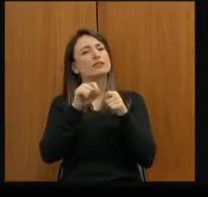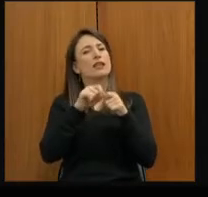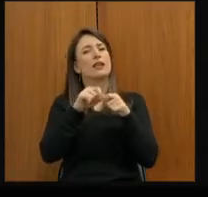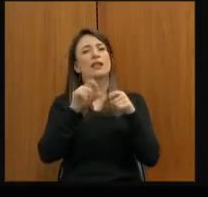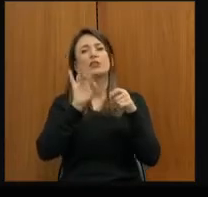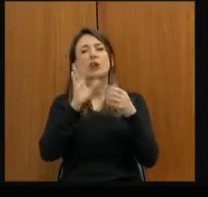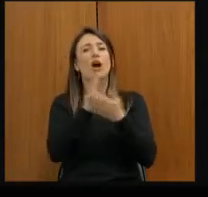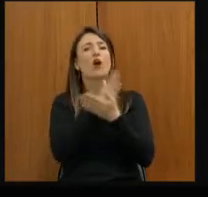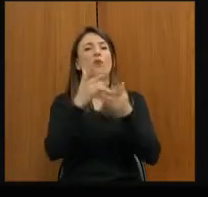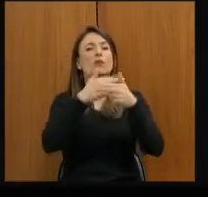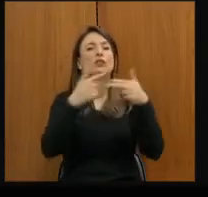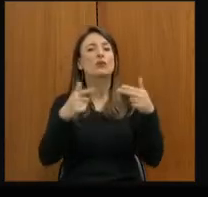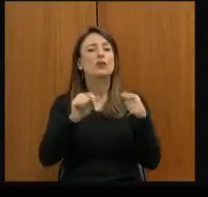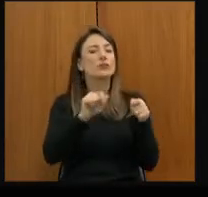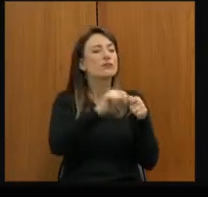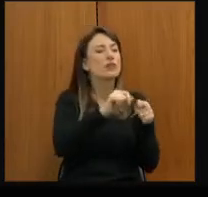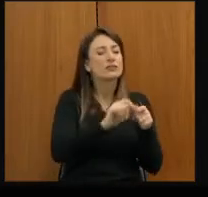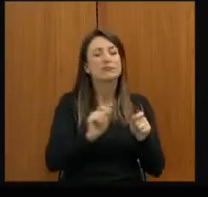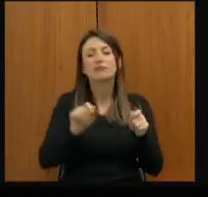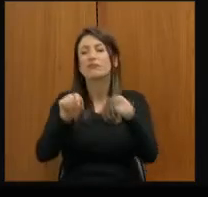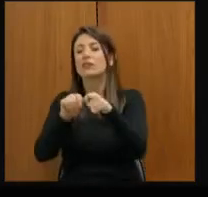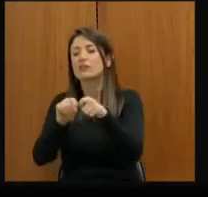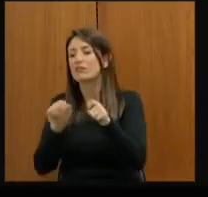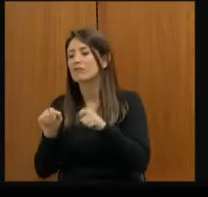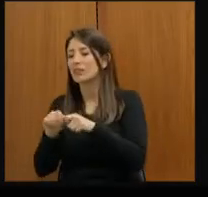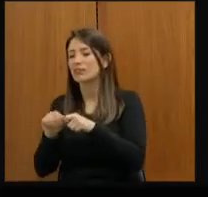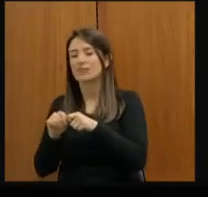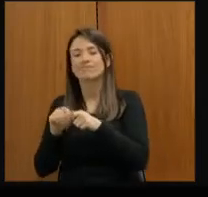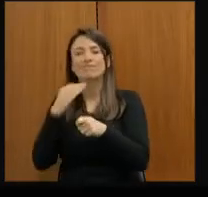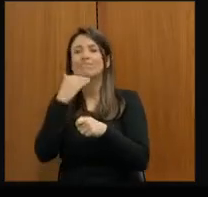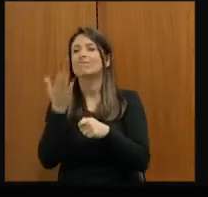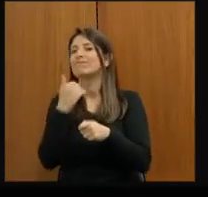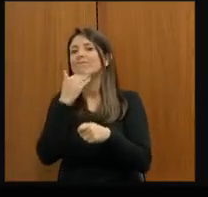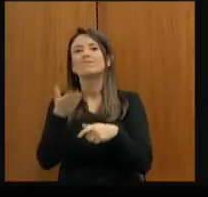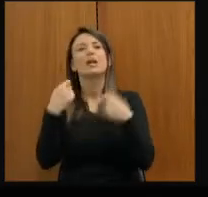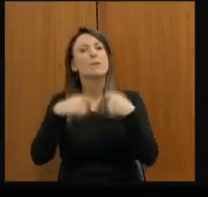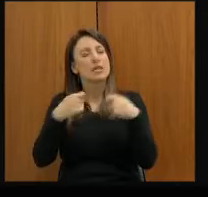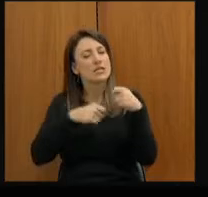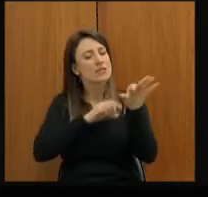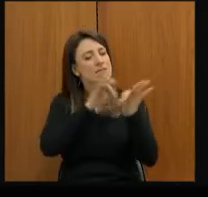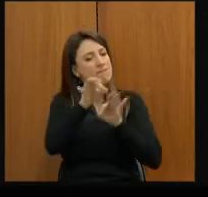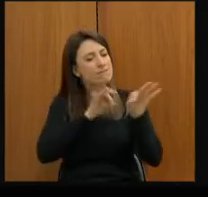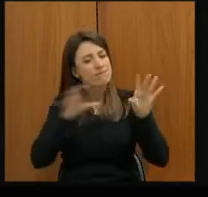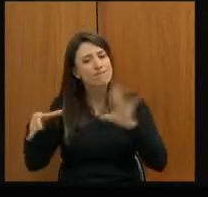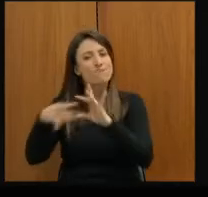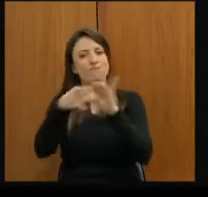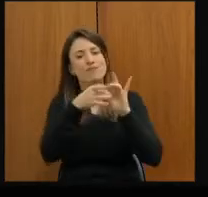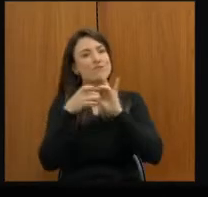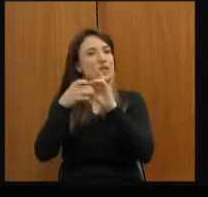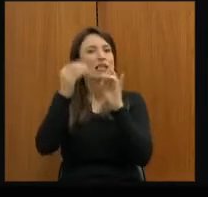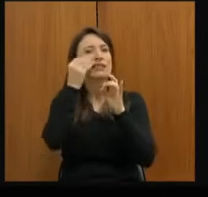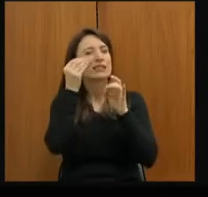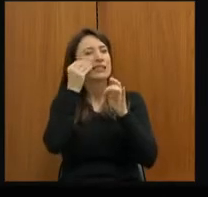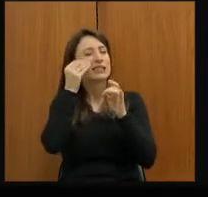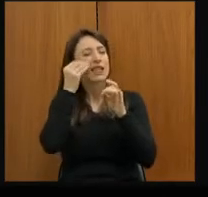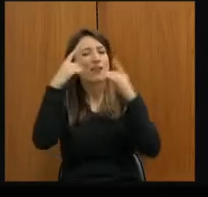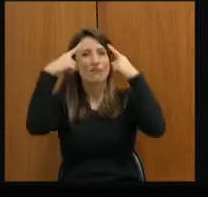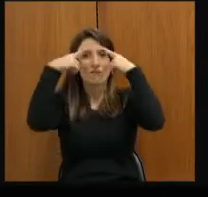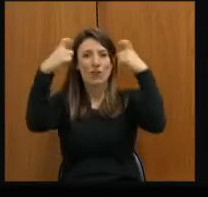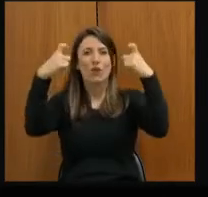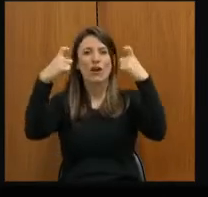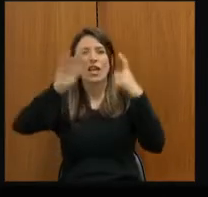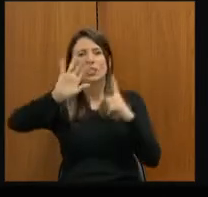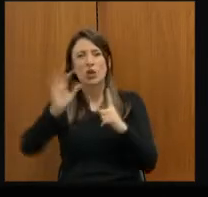desarticuladas não se mostram suficientes para e erradicação da violência contra a mulher